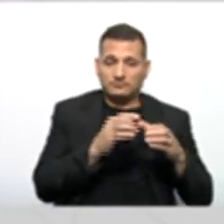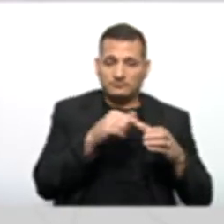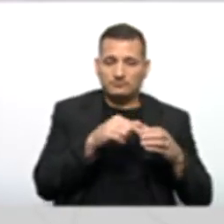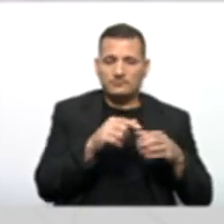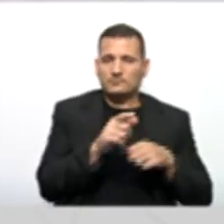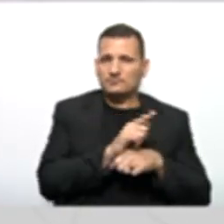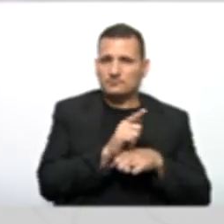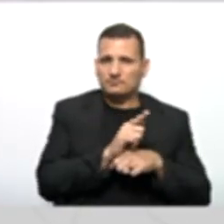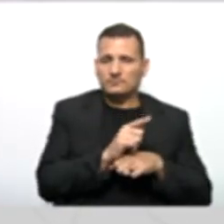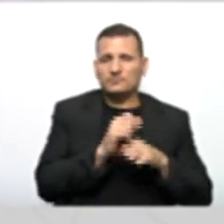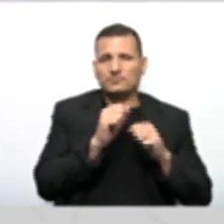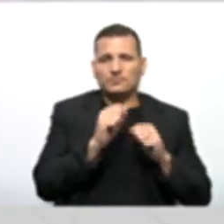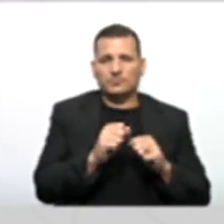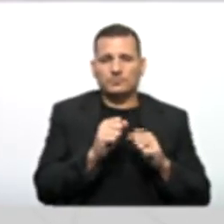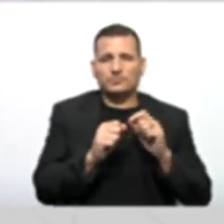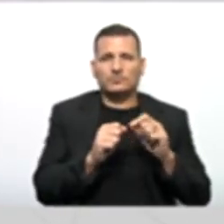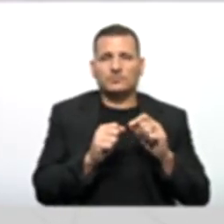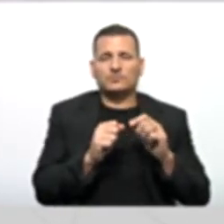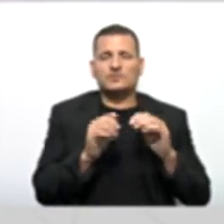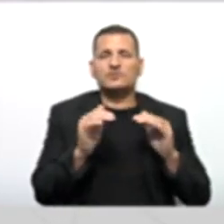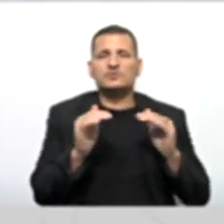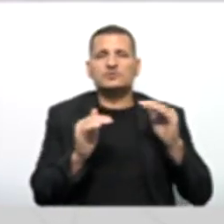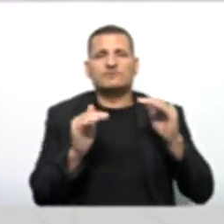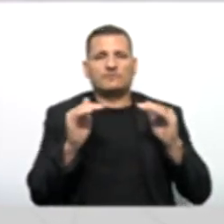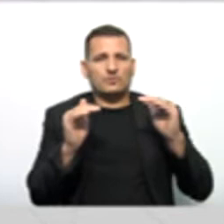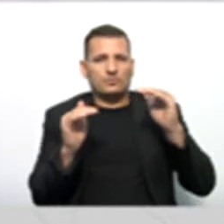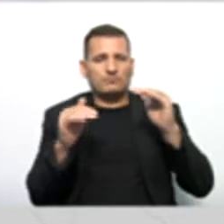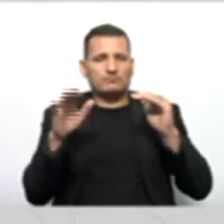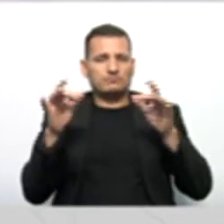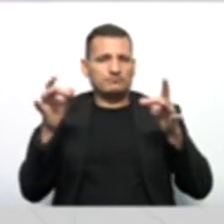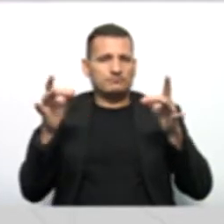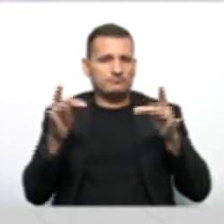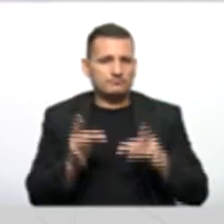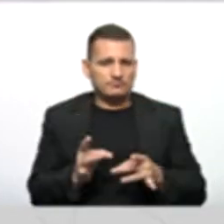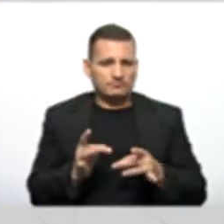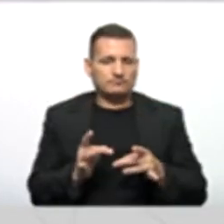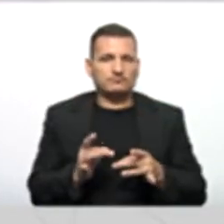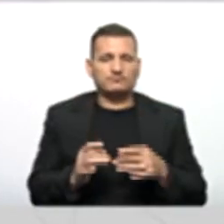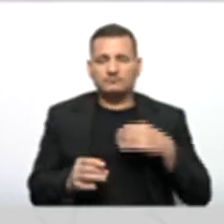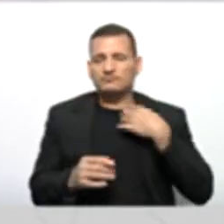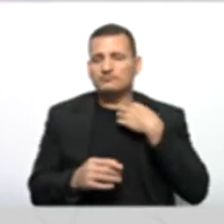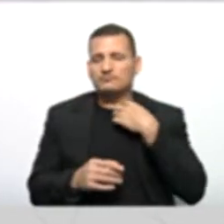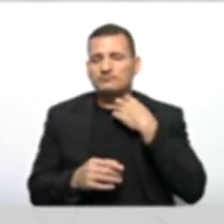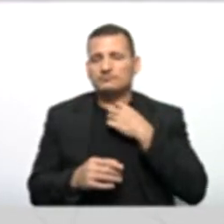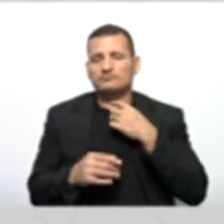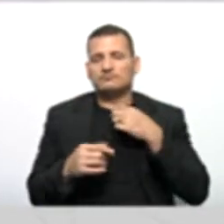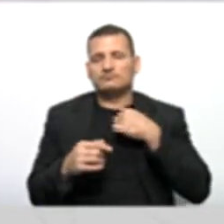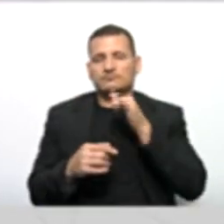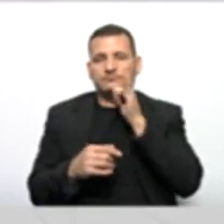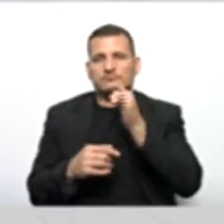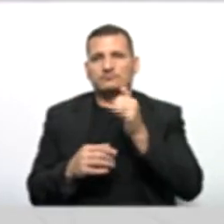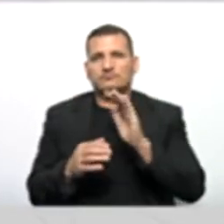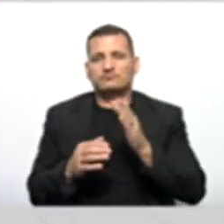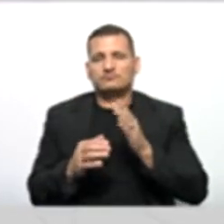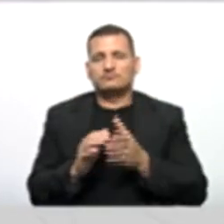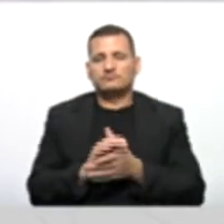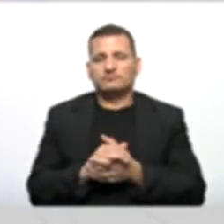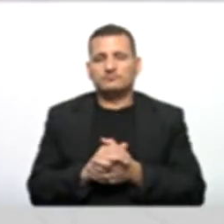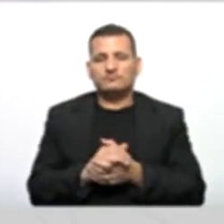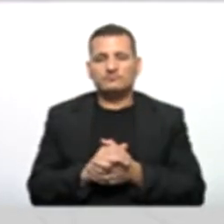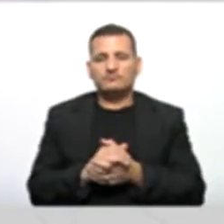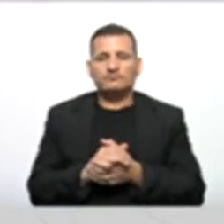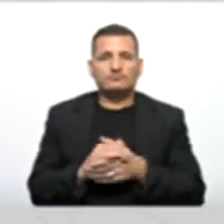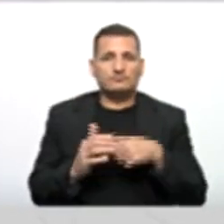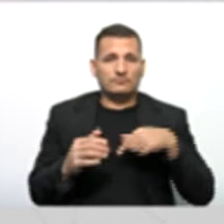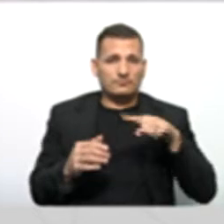poderá gerenciar com um nível maior de detalhes. Tá? É aquilo que eu falei, quando a gente vai planejar